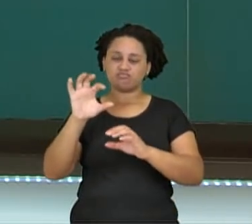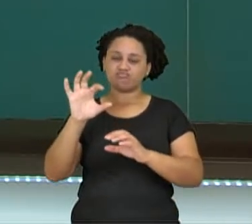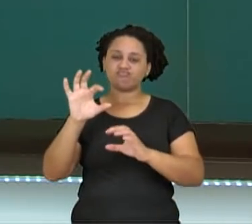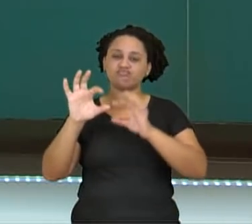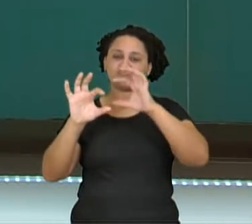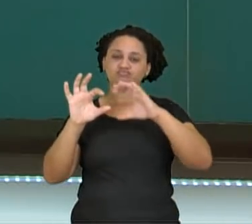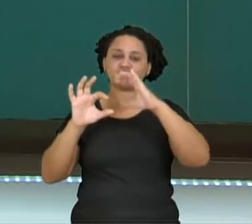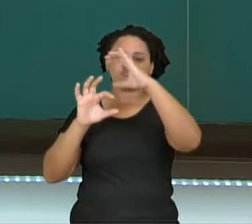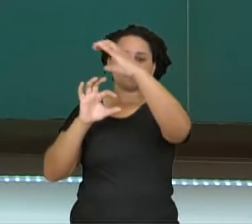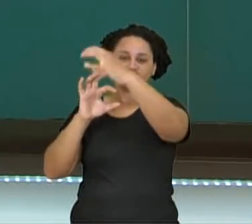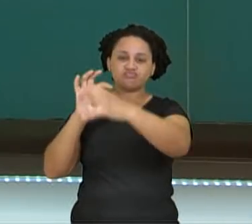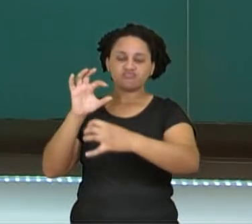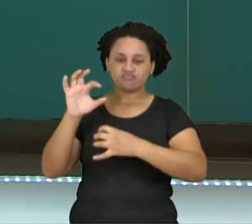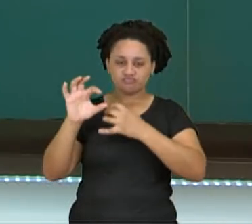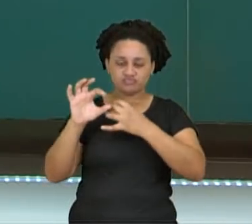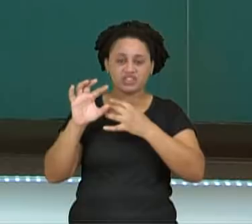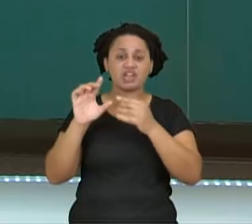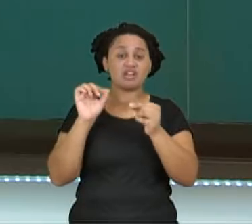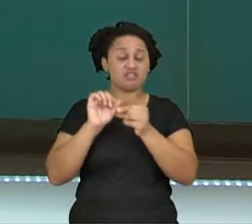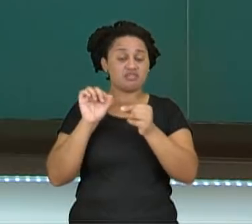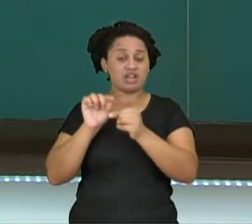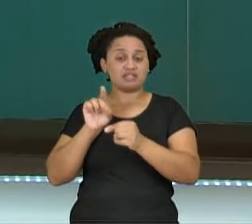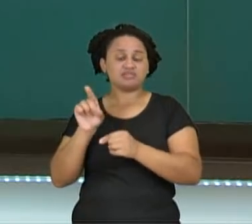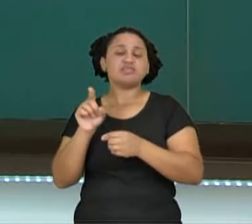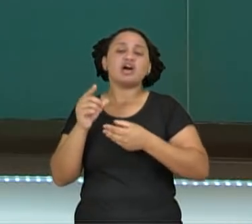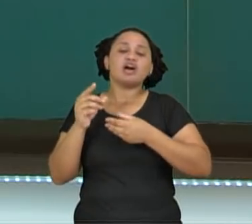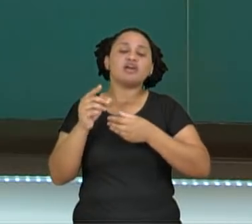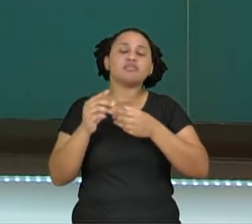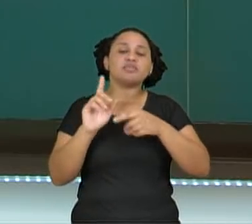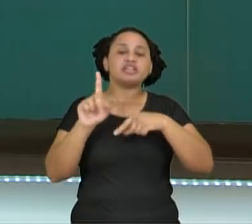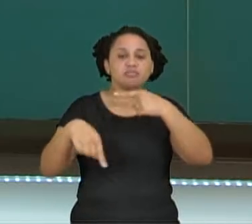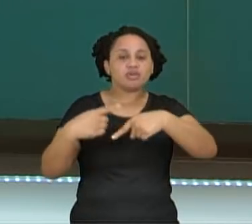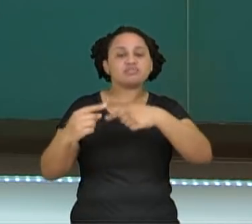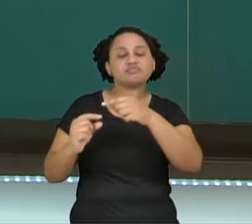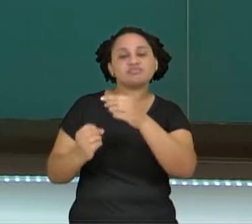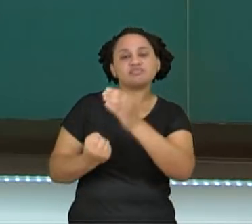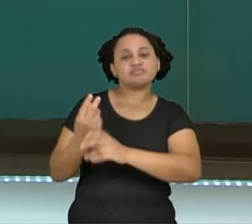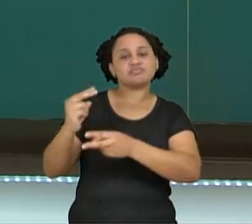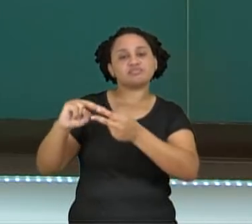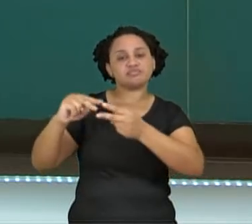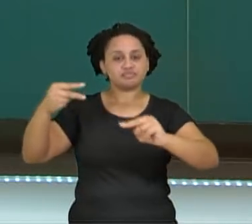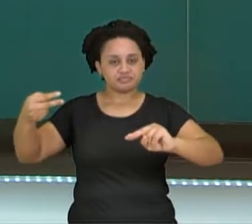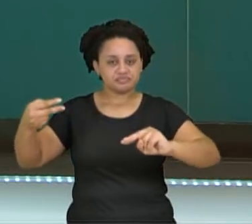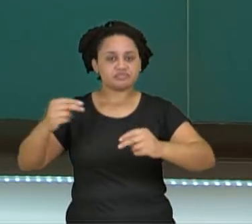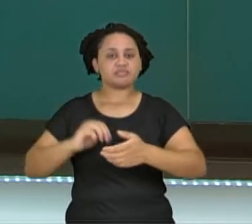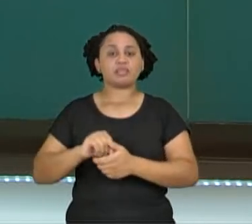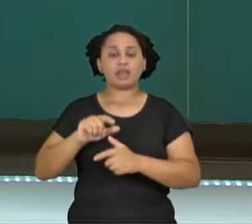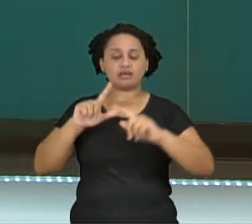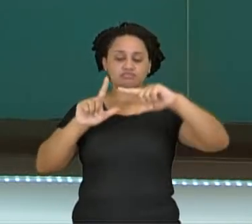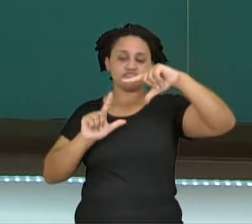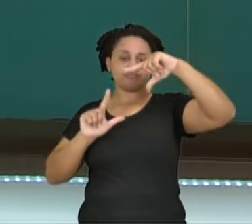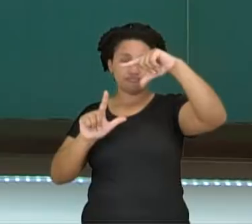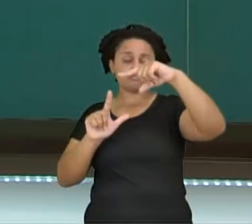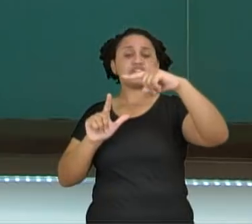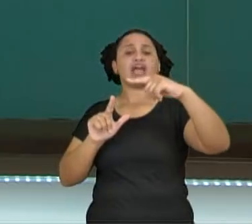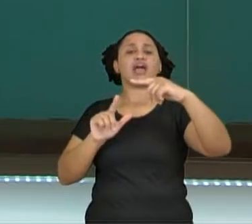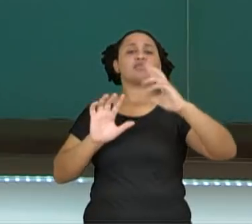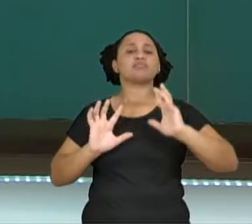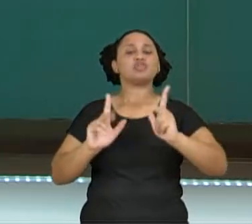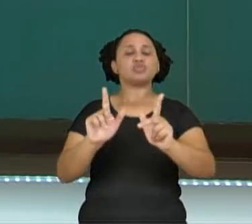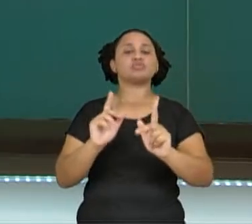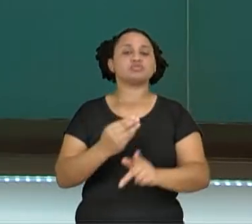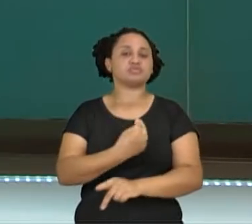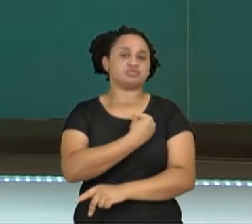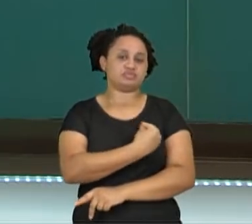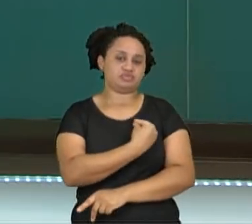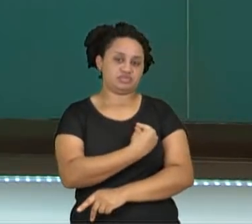DNA, que formam aminoácidos para formar as nossas proteínas. E essa tabela aqui serve para todos os seres vivos. Por isso que a gente diz que